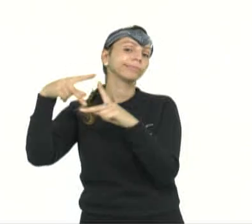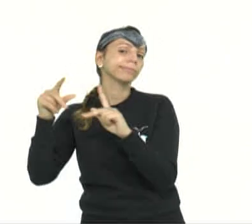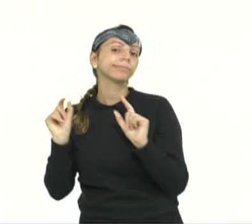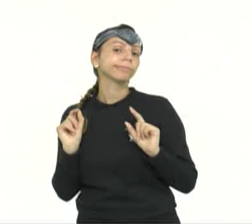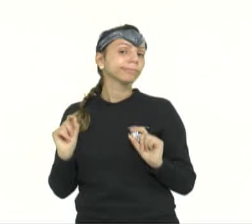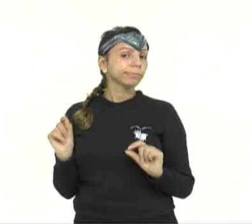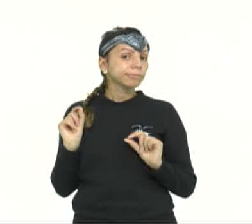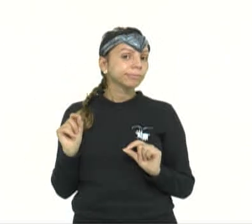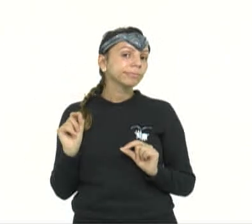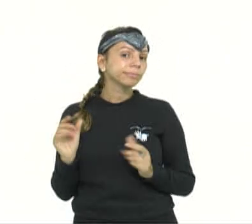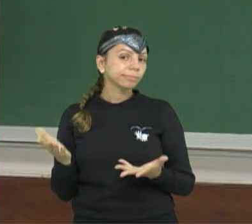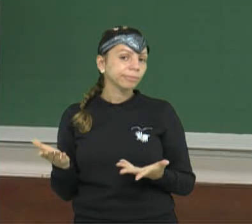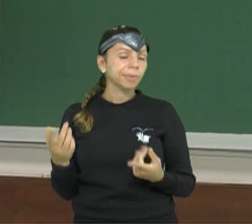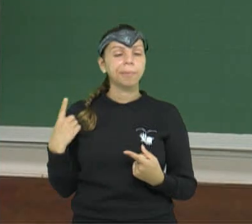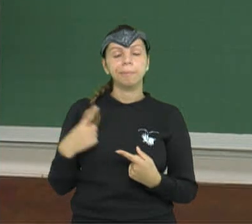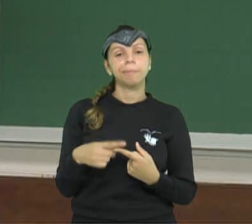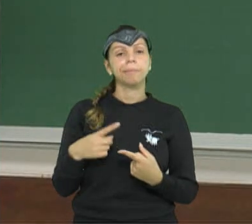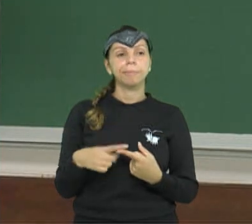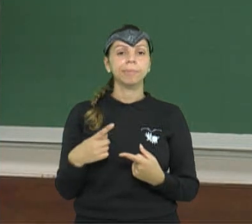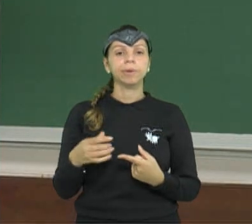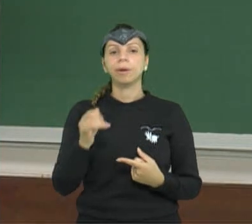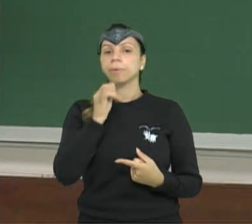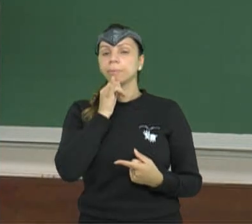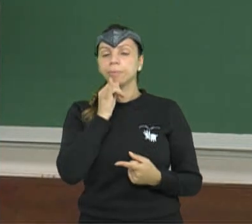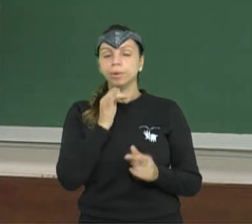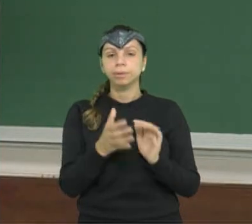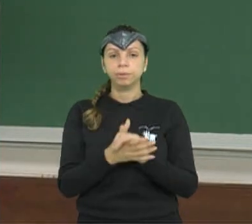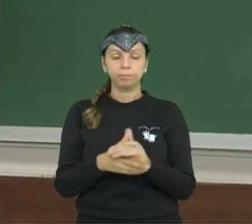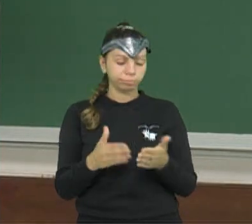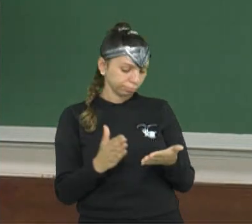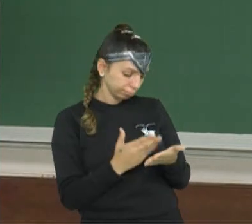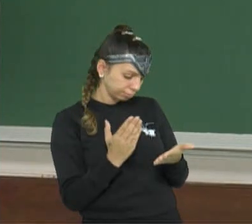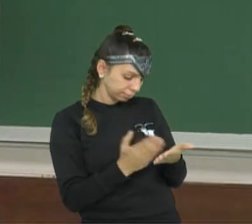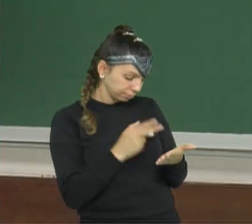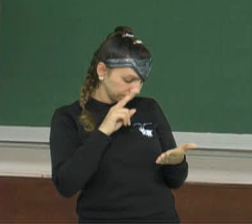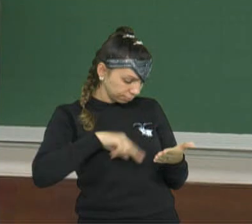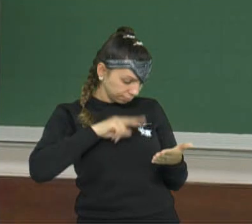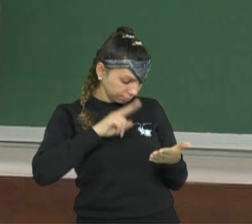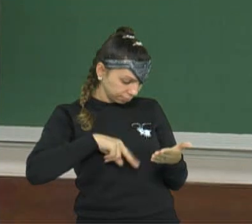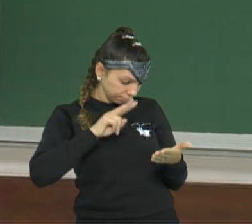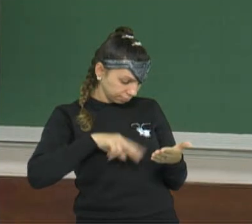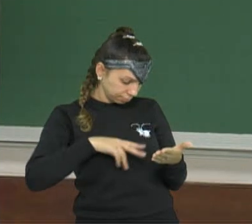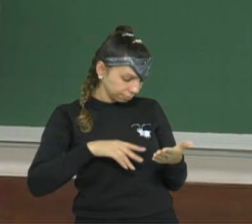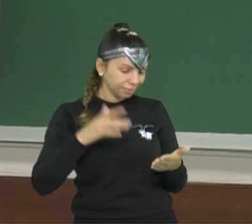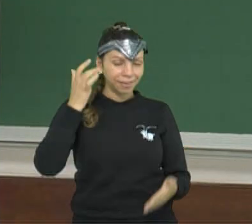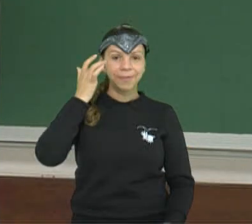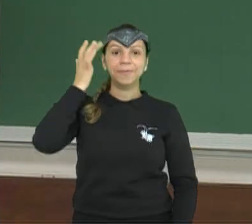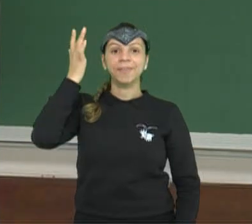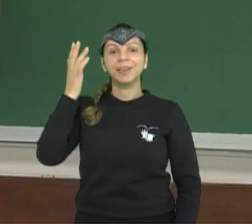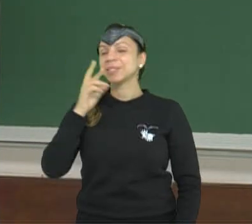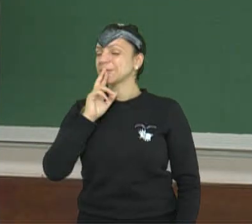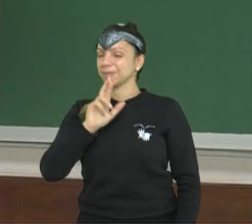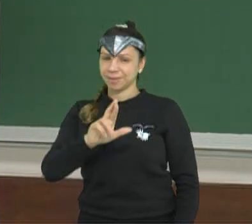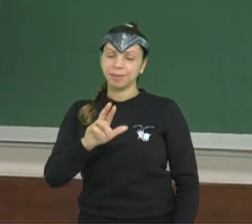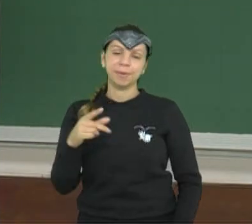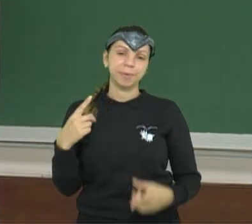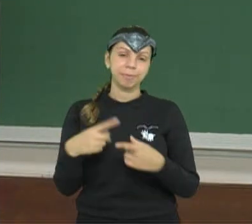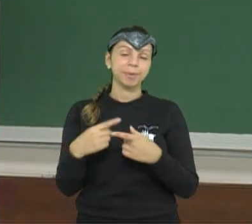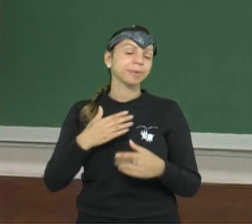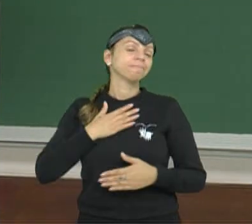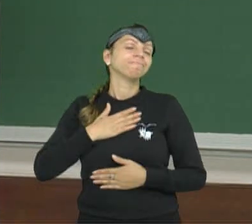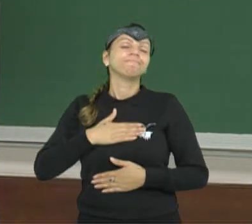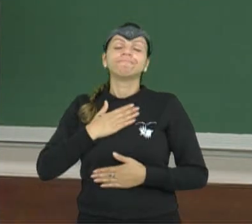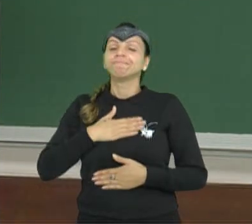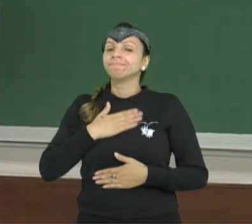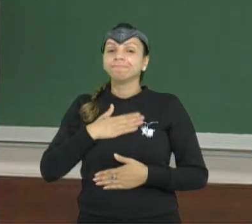strip? Ué, por que eu pego um gibizinho para ler? Teacher, essa é fácil de responder, eu sei, é porque eu